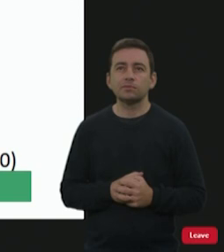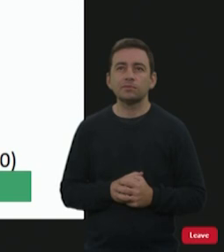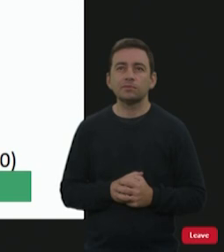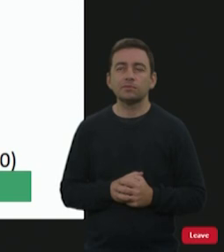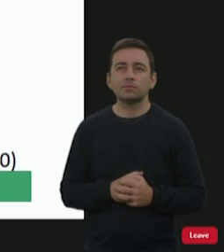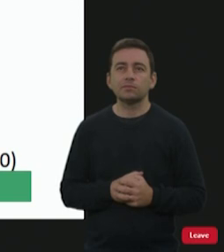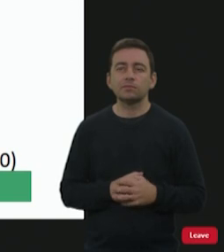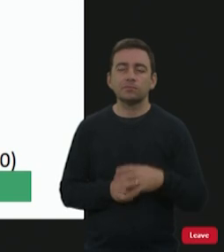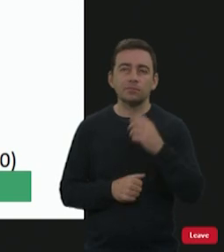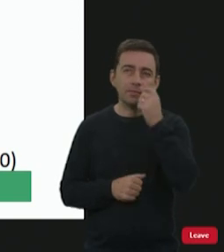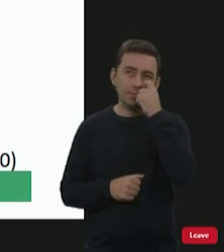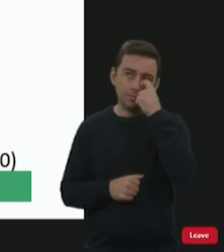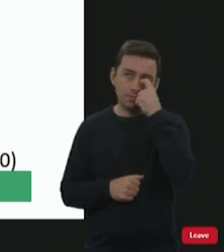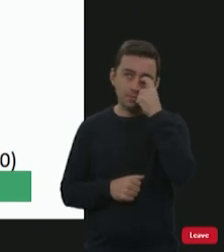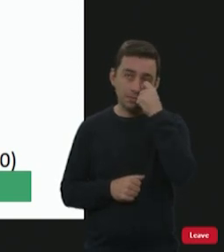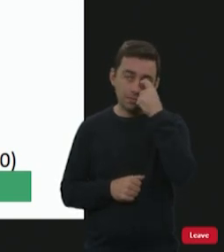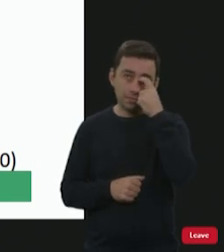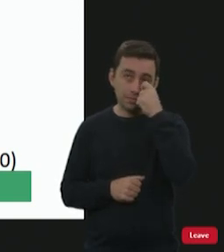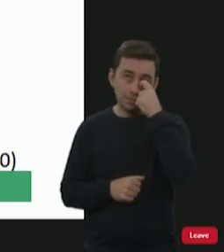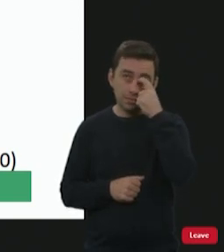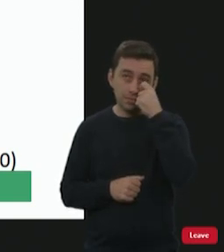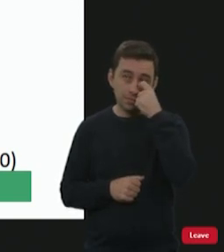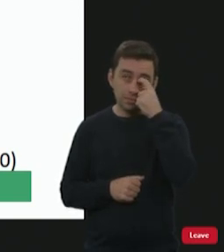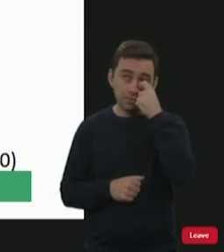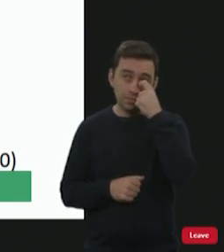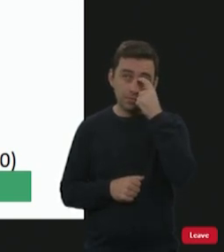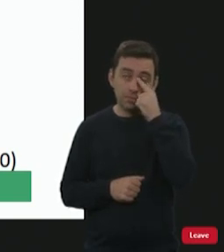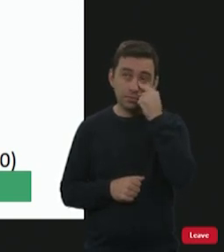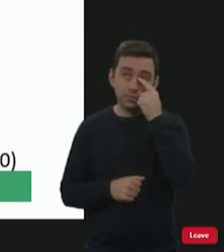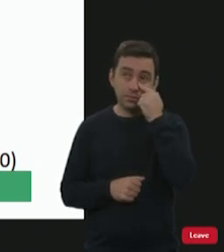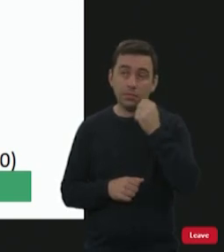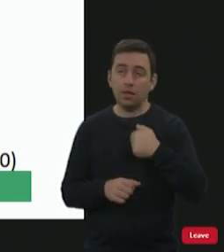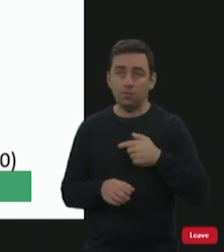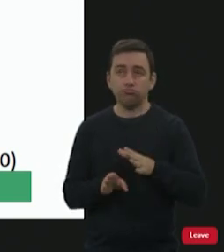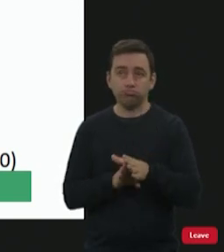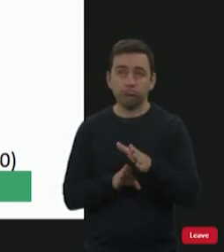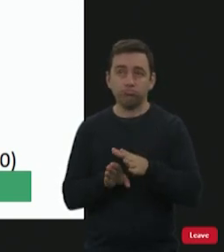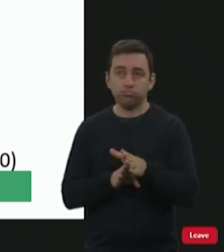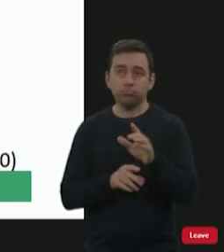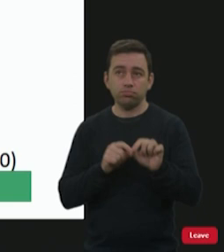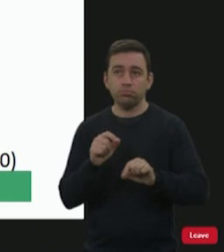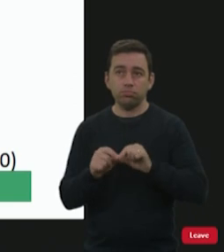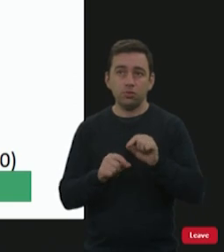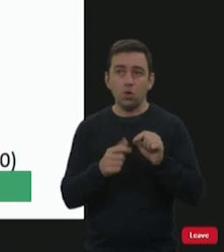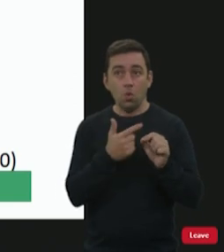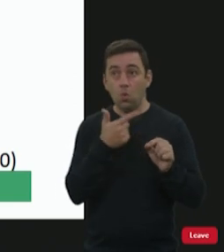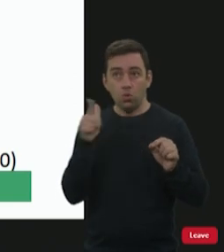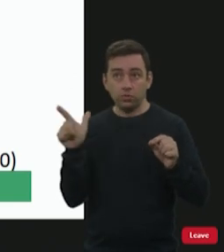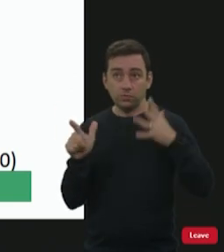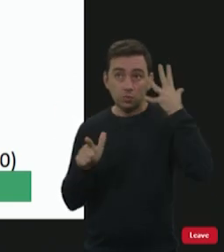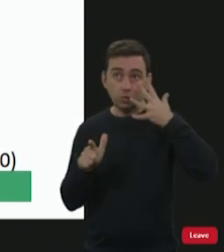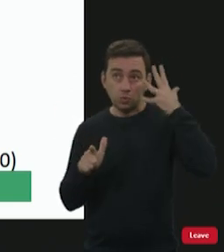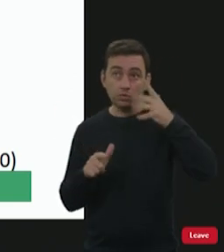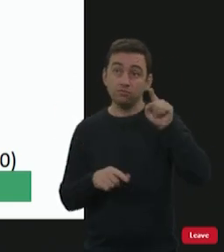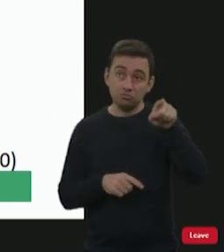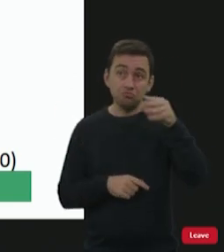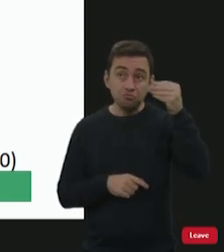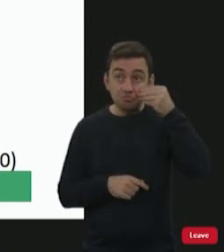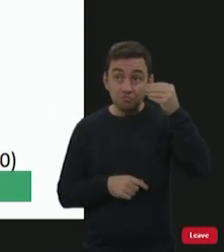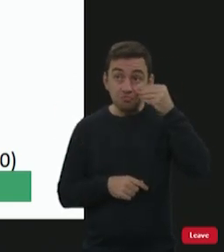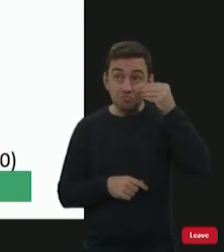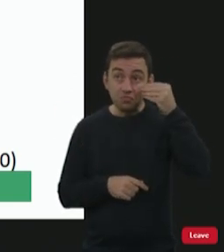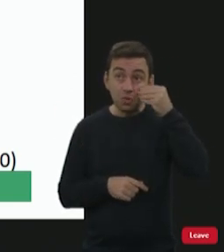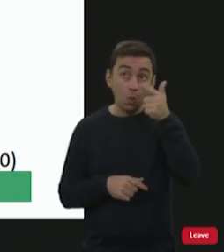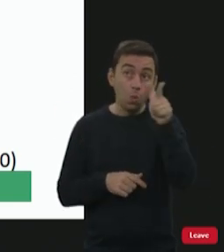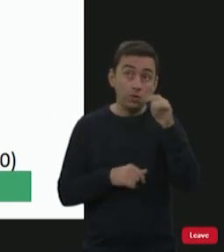Online. Como que a gente pode fazer? Eu sugiro que a gente passe para a próxima palestra e o senhor tente conectar em outra